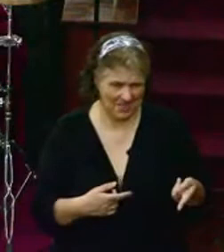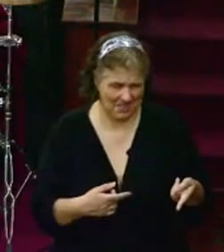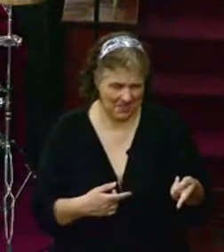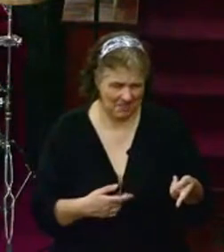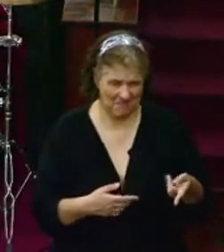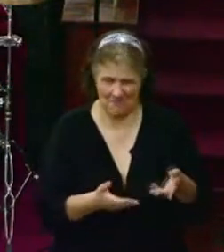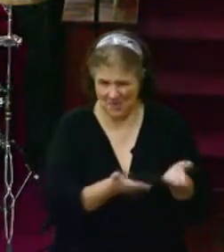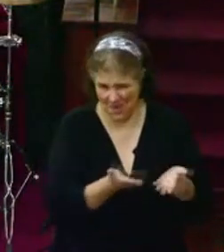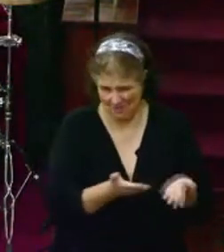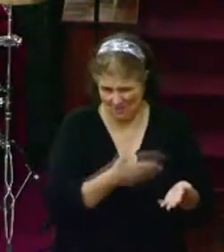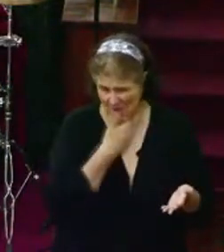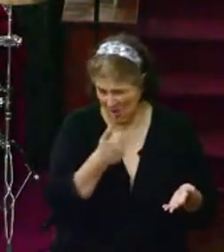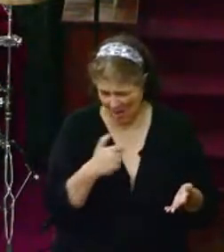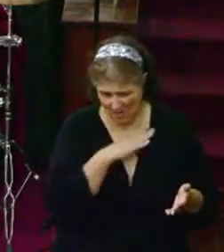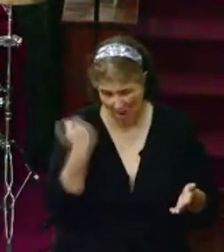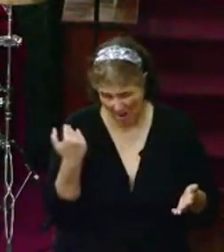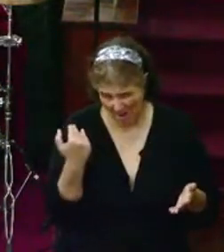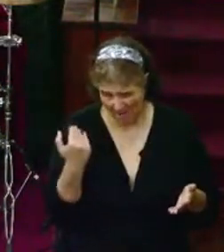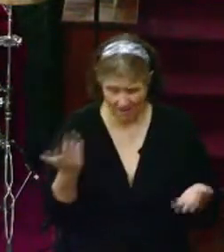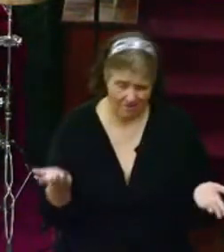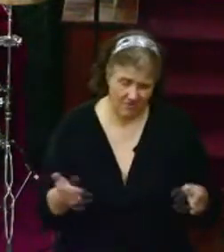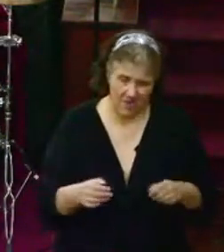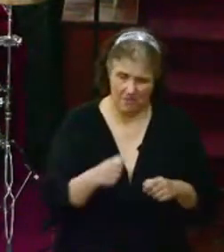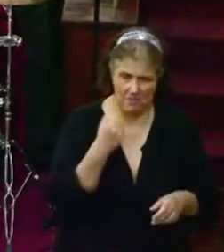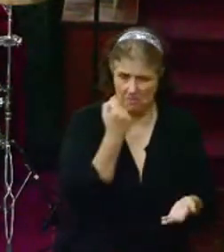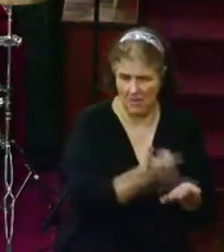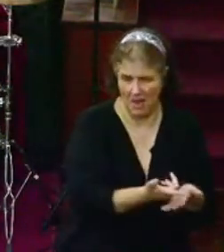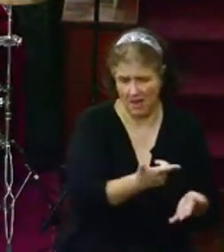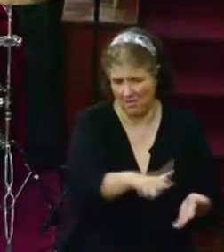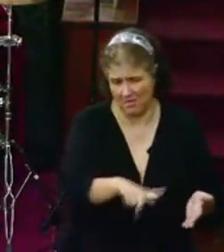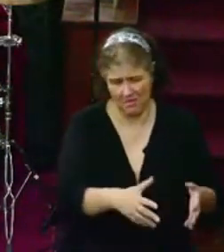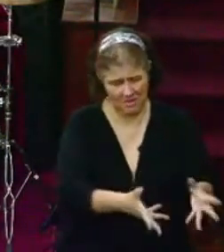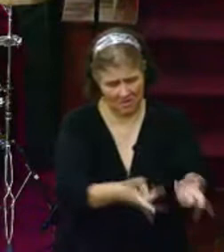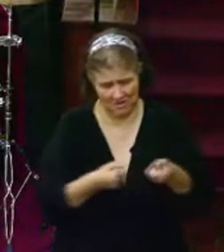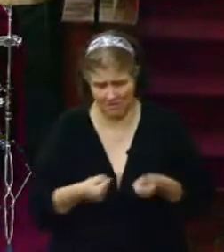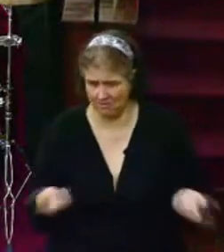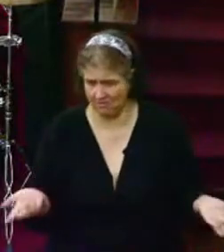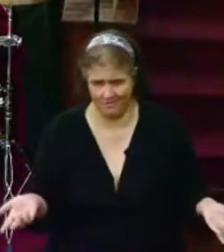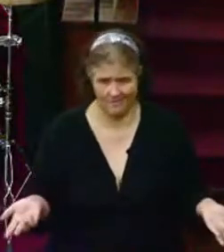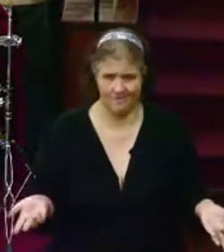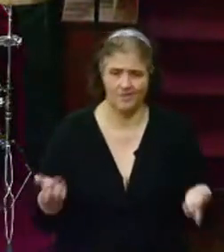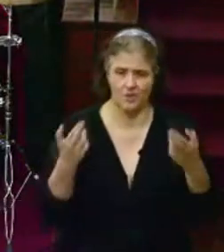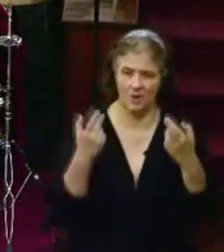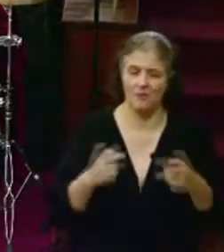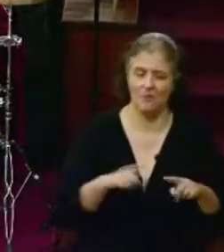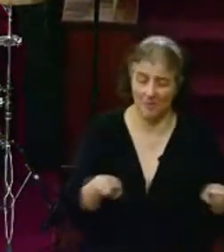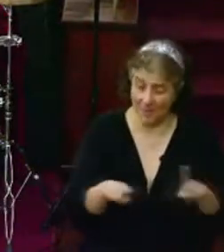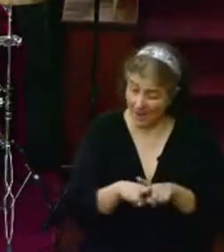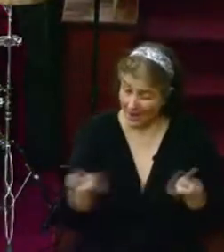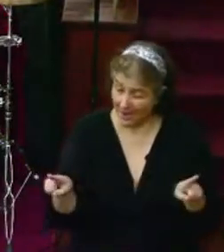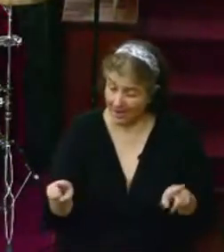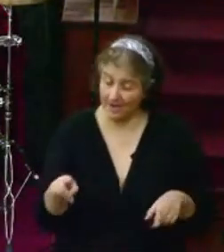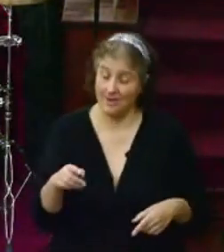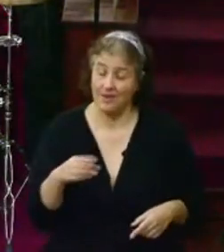um outro escravo para servir a ele, mas ele tem um anelo especial e ele fica sabendo que